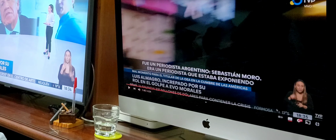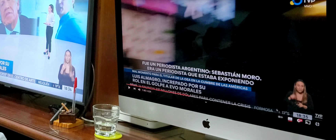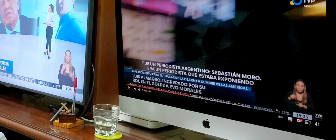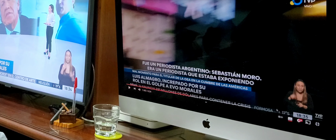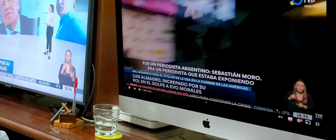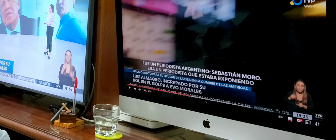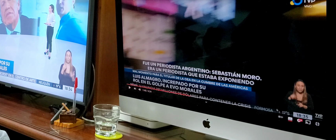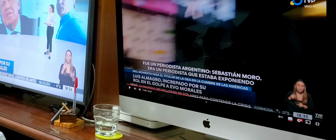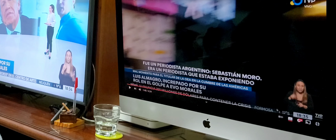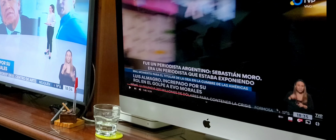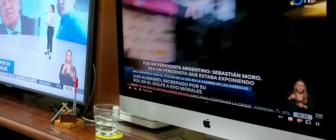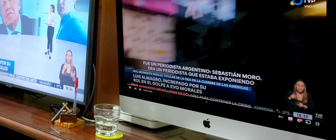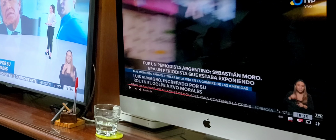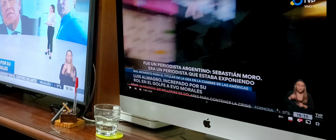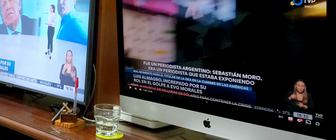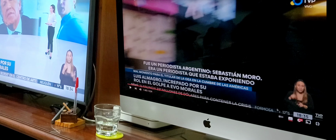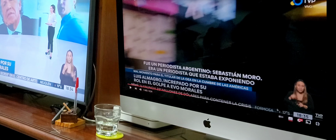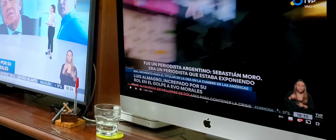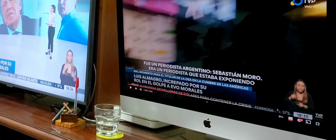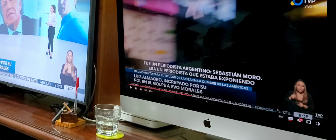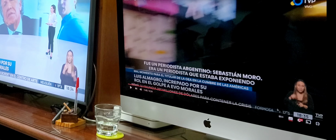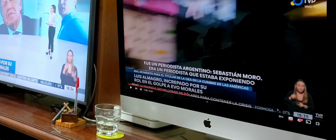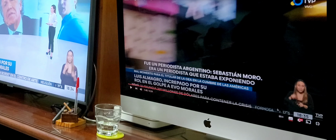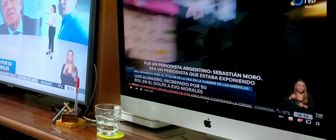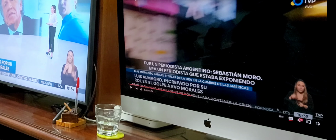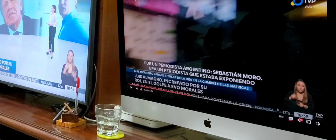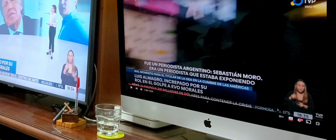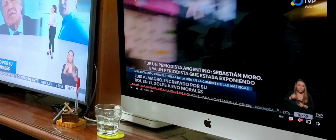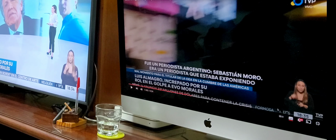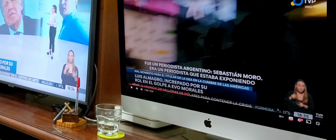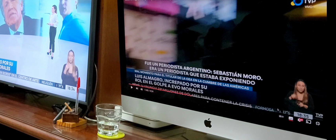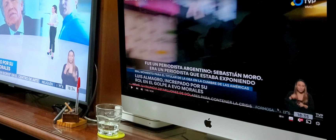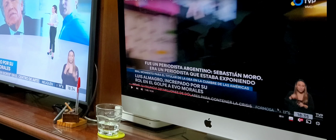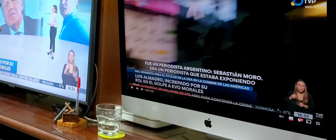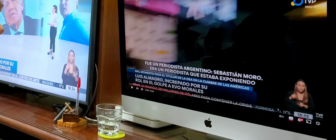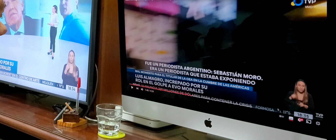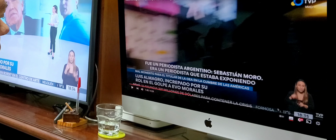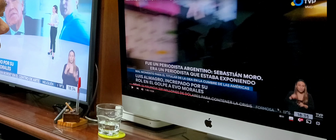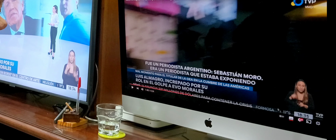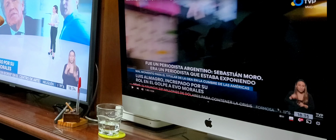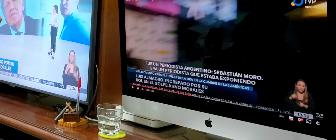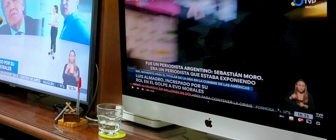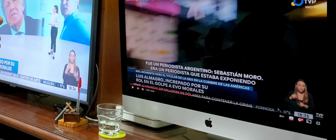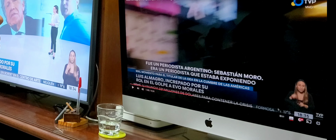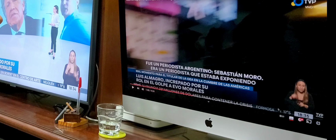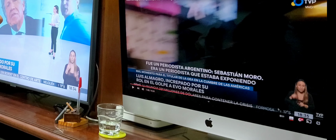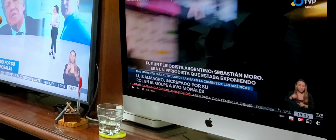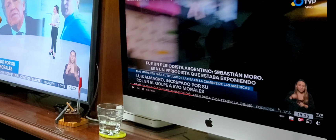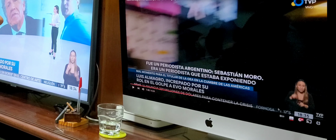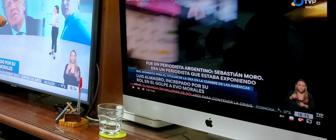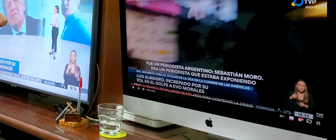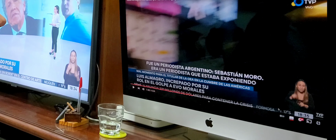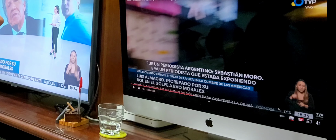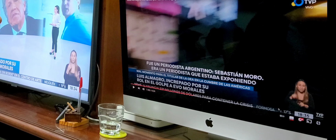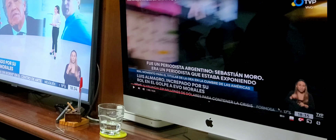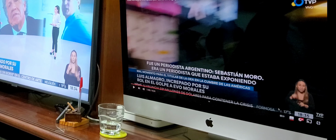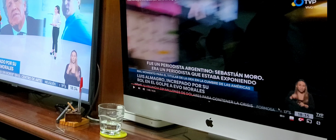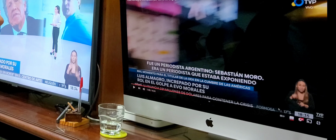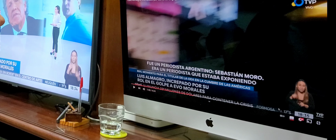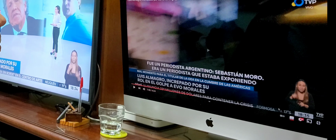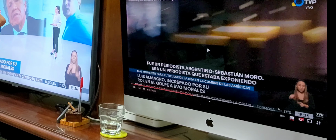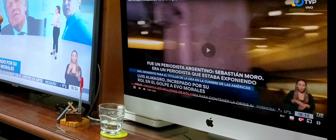foi um periodista, um jornalista argentino chamado Sebastián Moro. Era um jornalista que